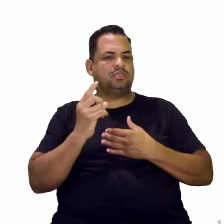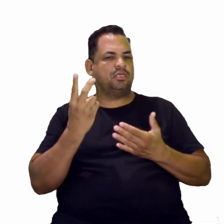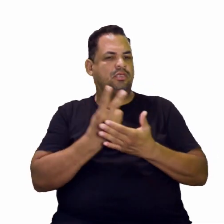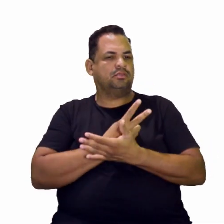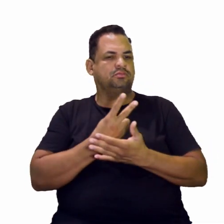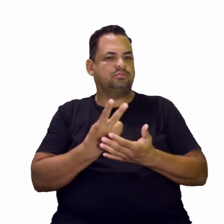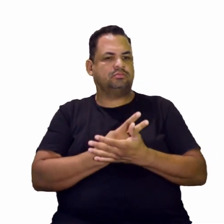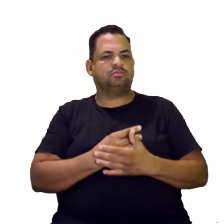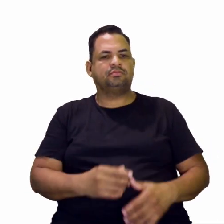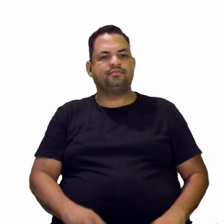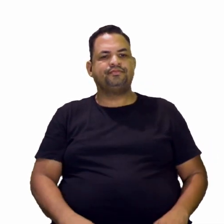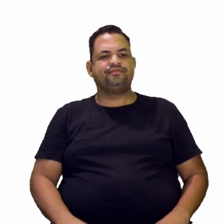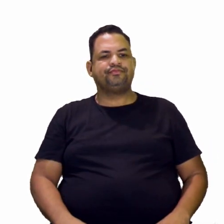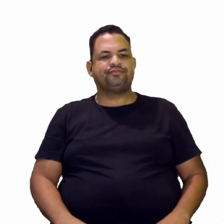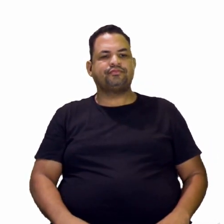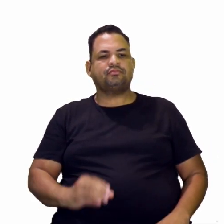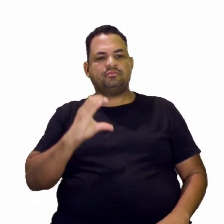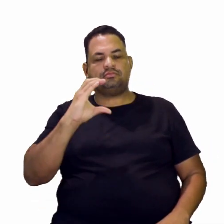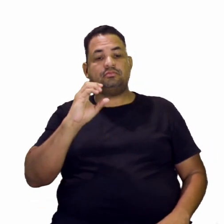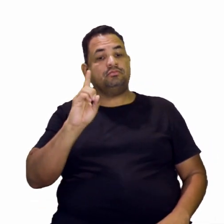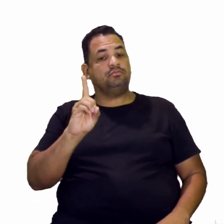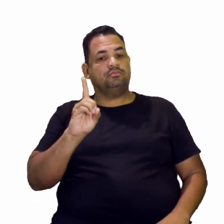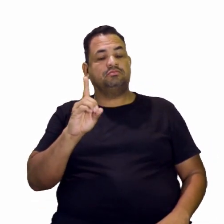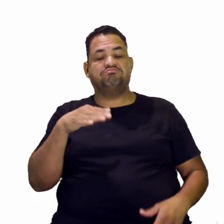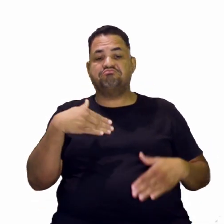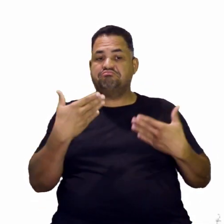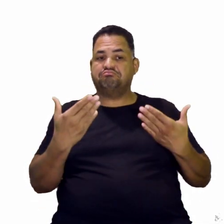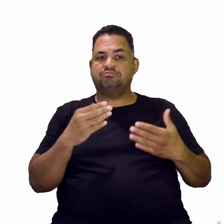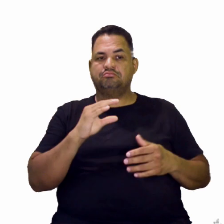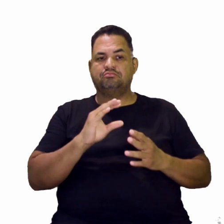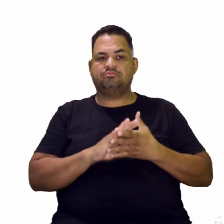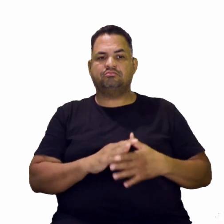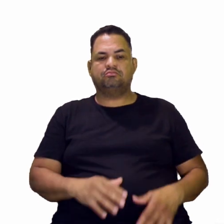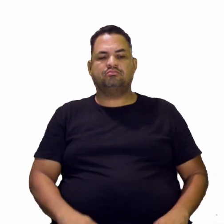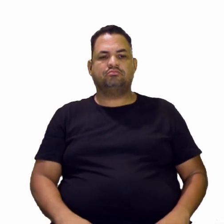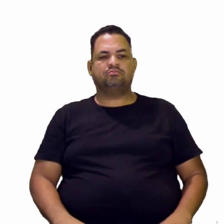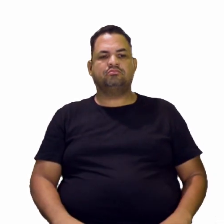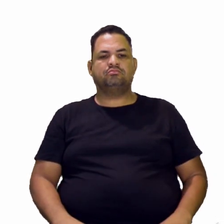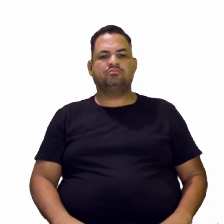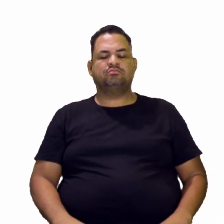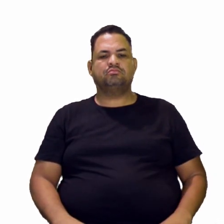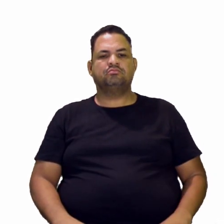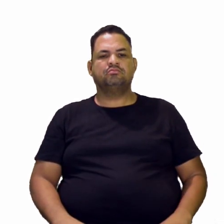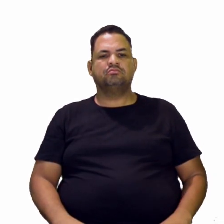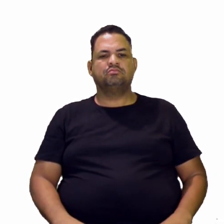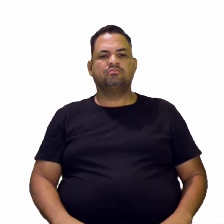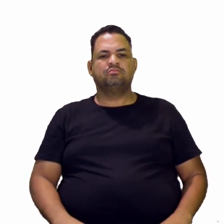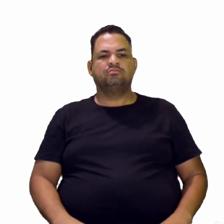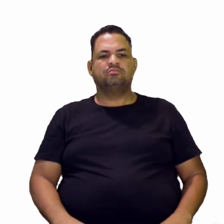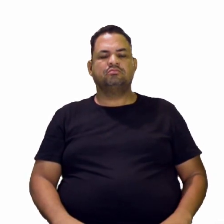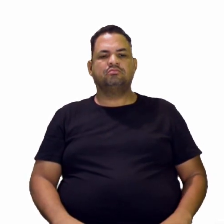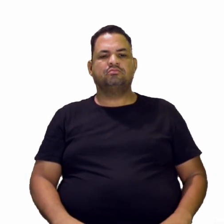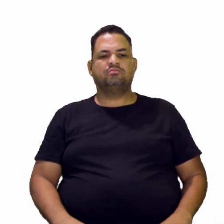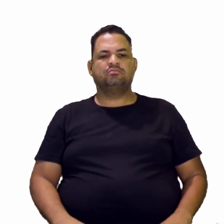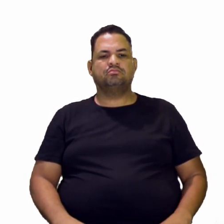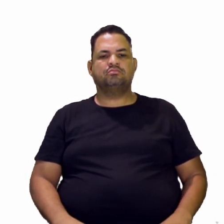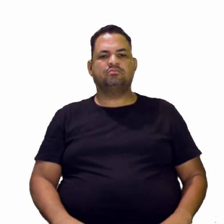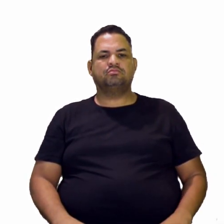né? Então, ou é C ou é D. População, né? Que é o que tem lá.